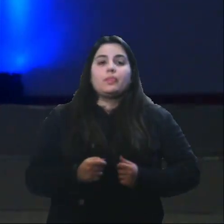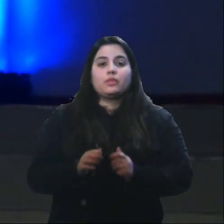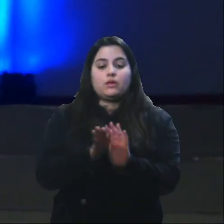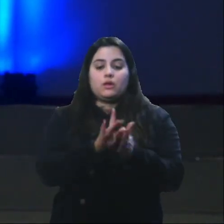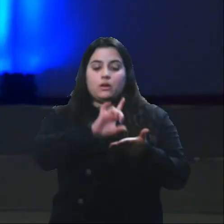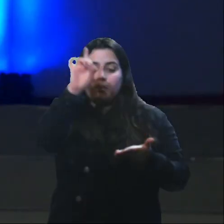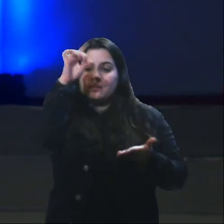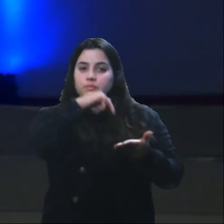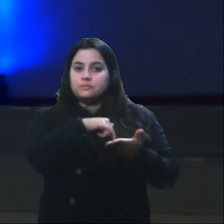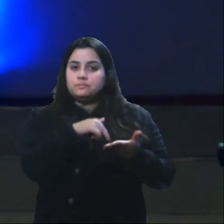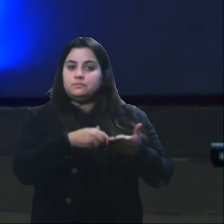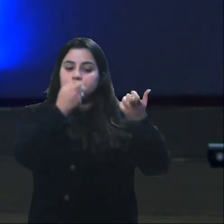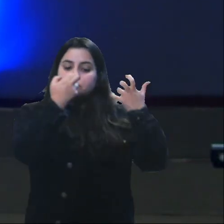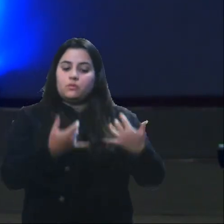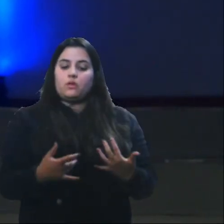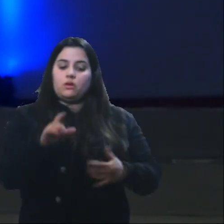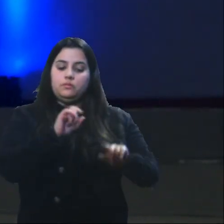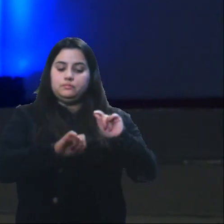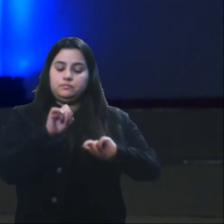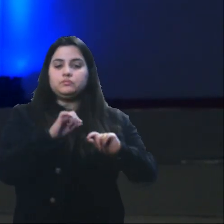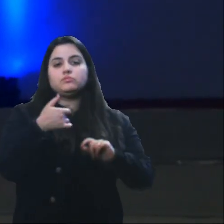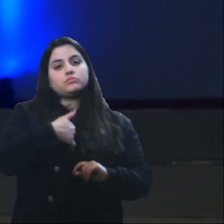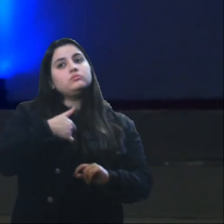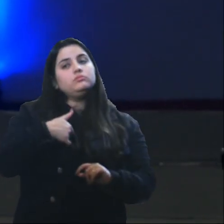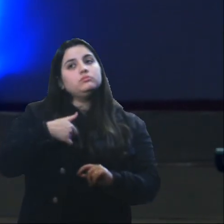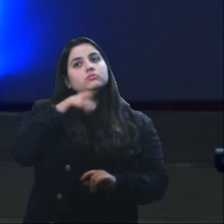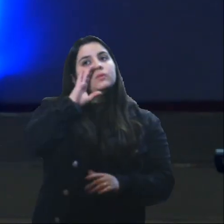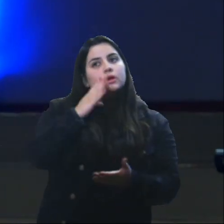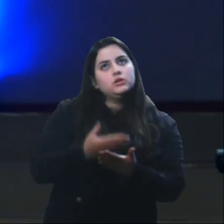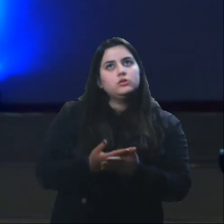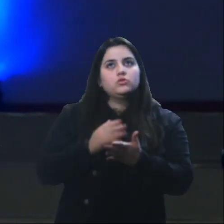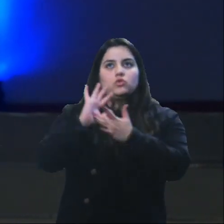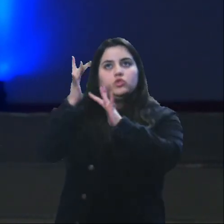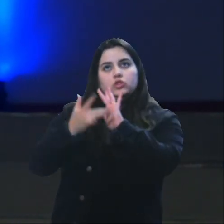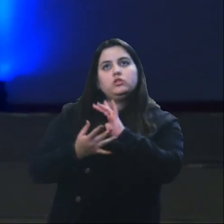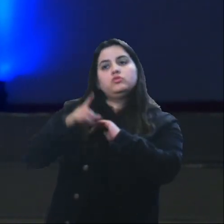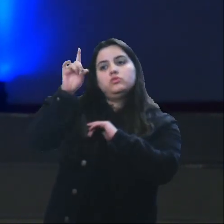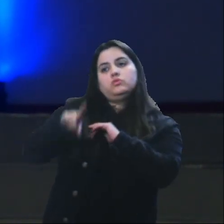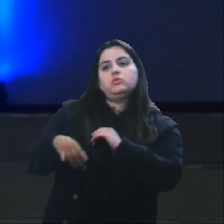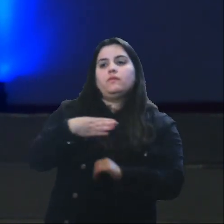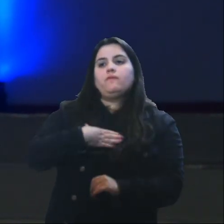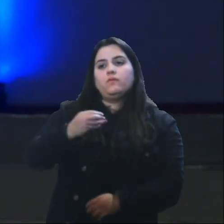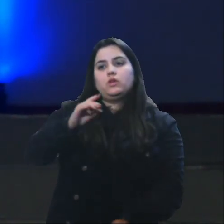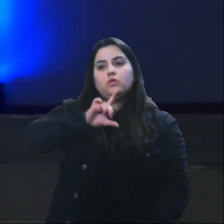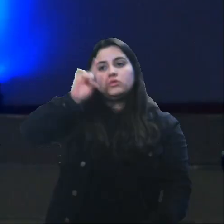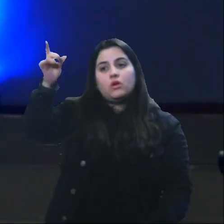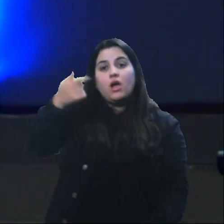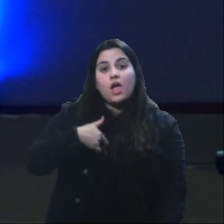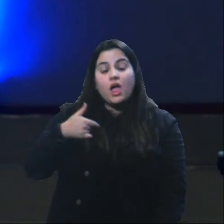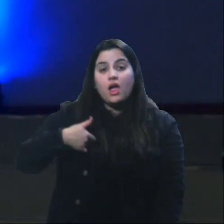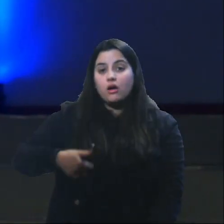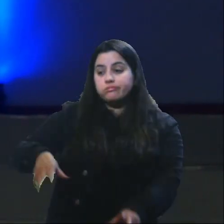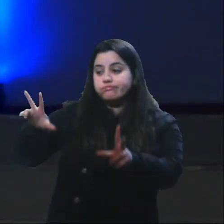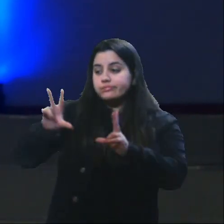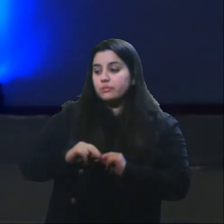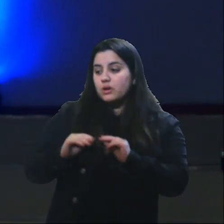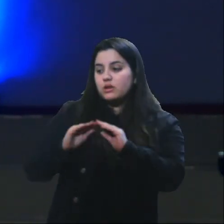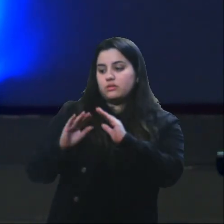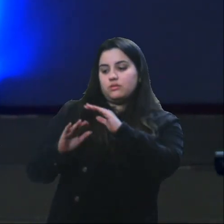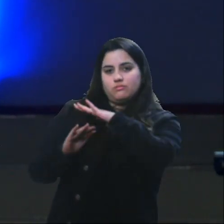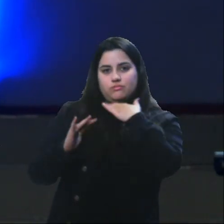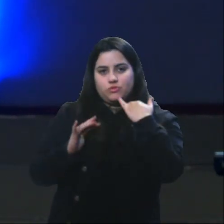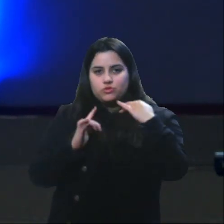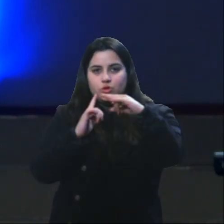é o Filho de Deus, morreu no meu lugar, pelos meus pecados, eu merecia estar na cruz, mas Jesus foi na cruz no meu